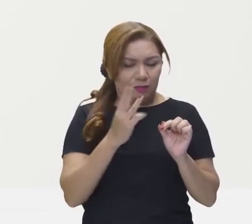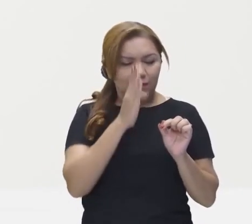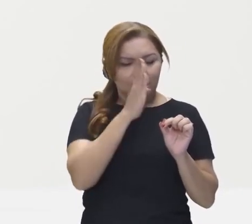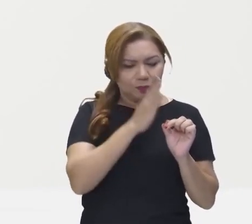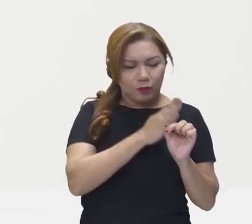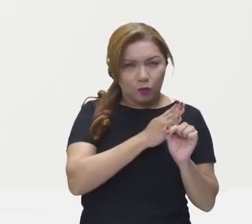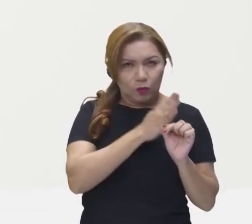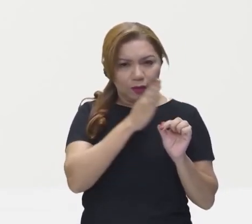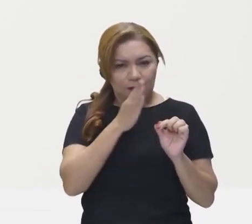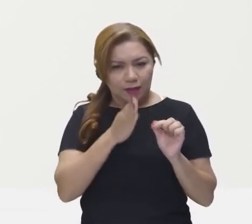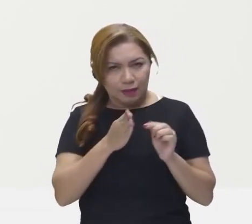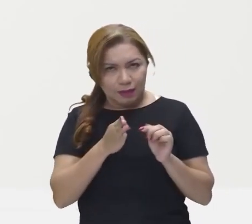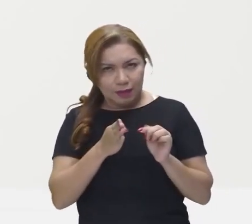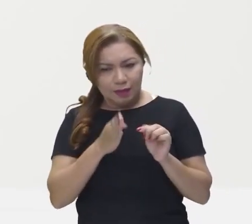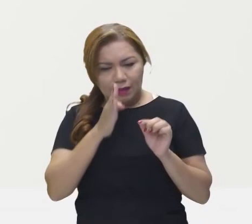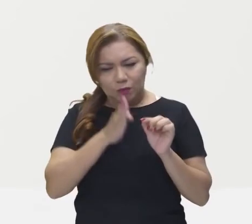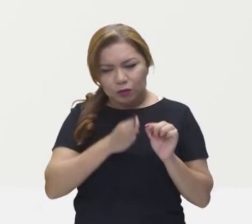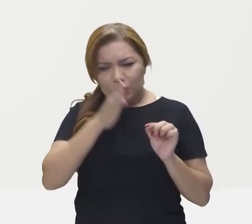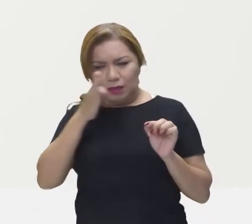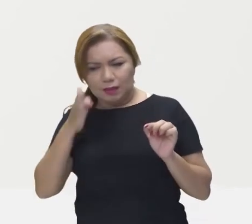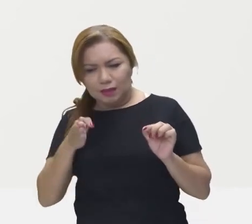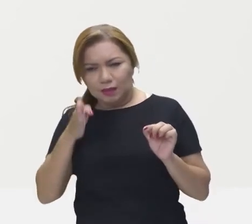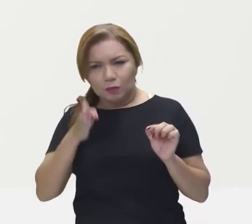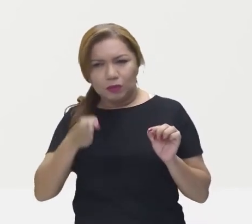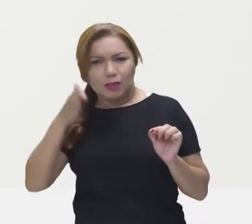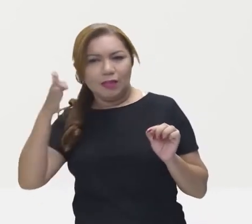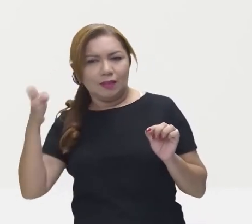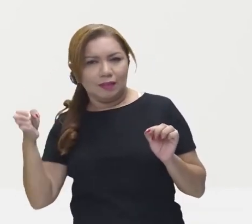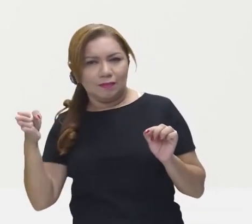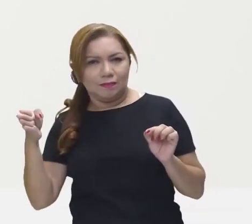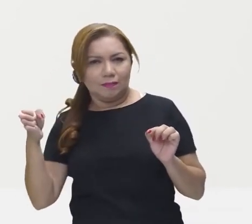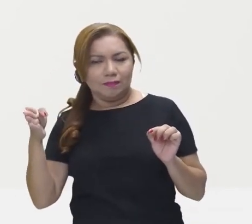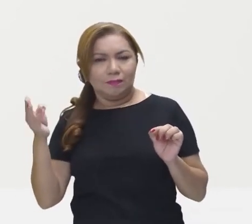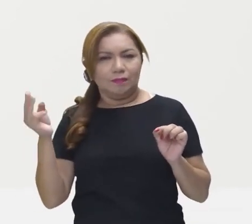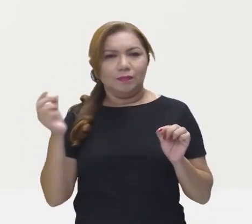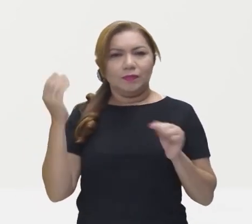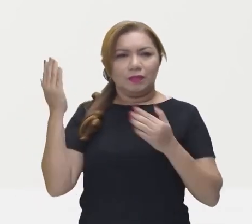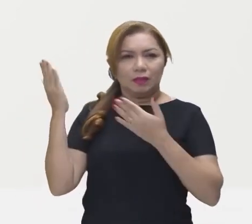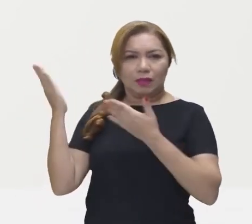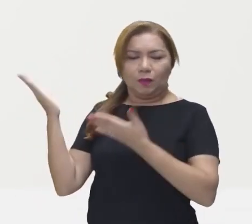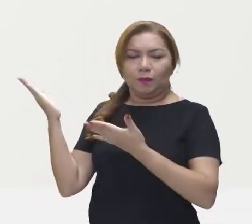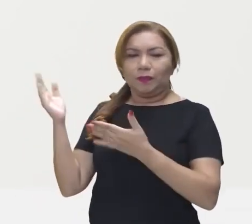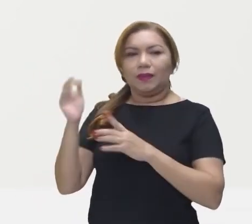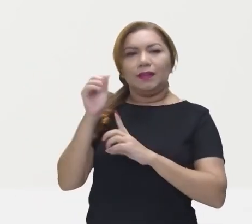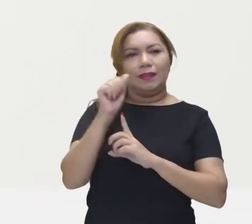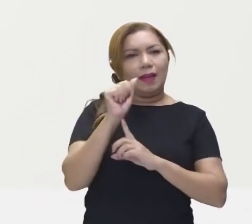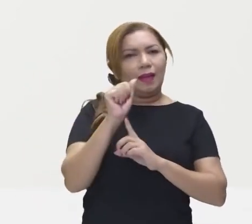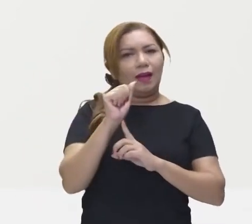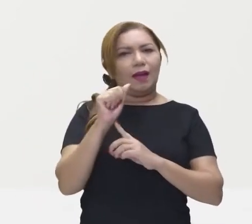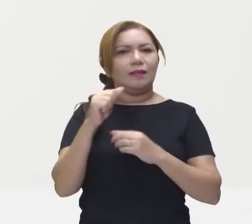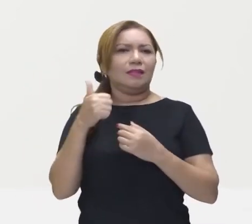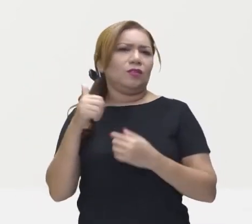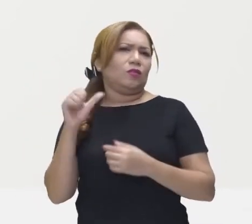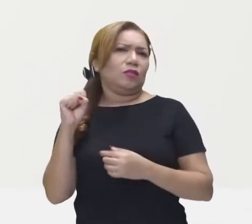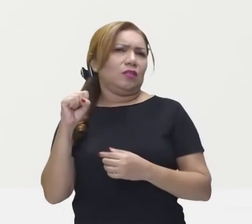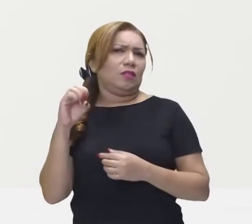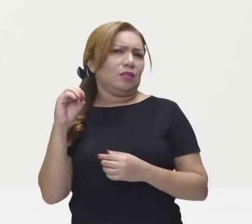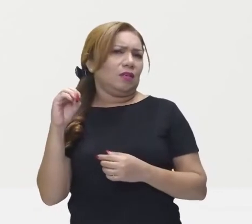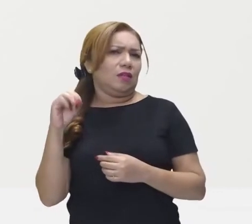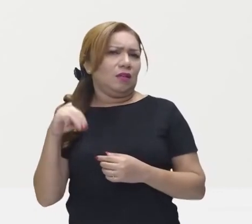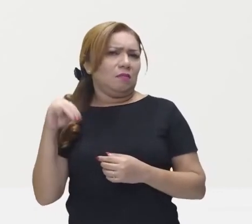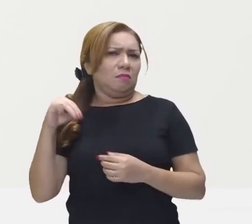tenho opções? Tem opções aqui, ó. Letra A, 180 metros e cada componente percorreu 60 metros.